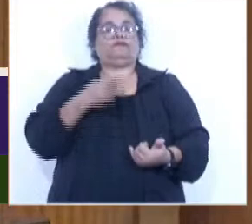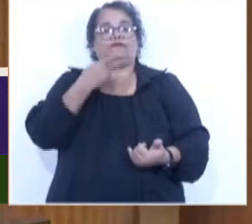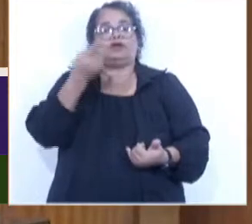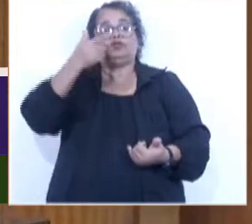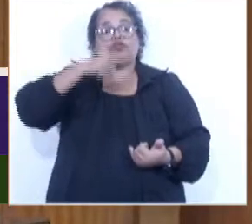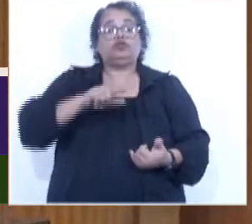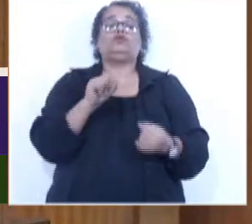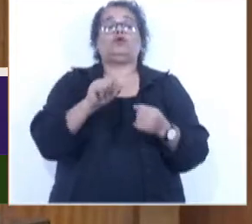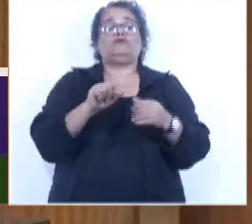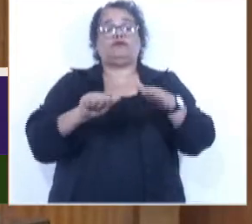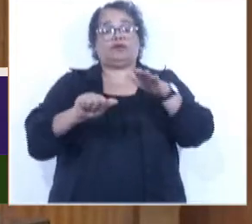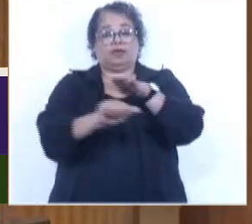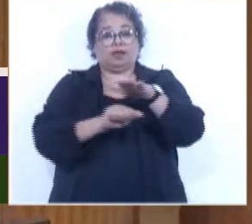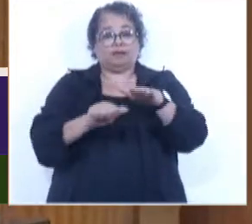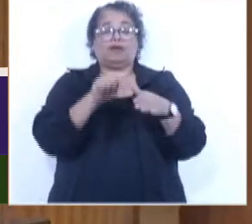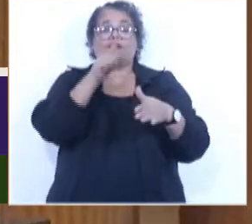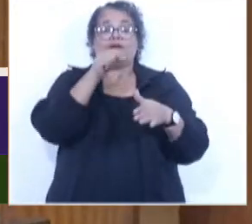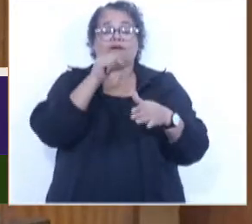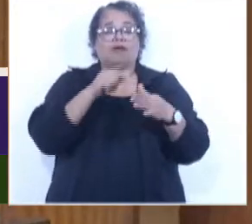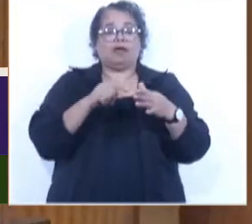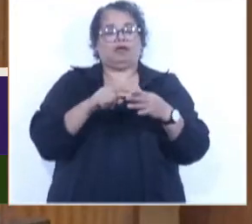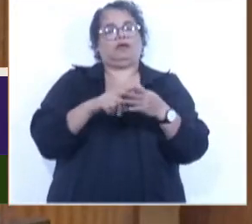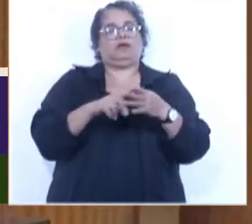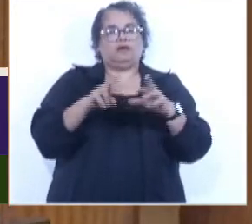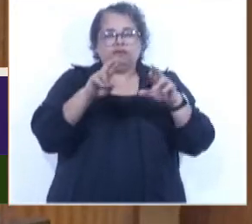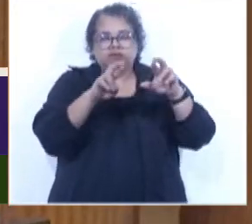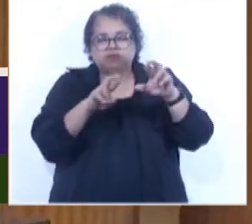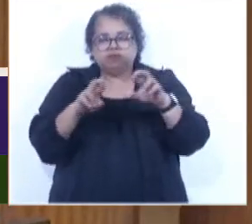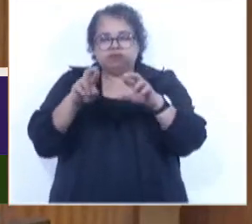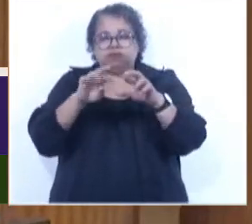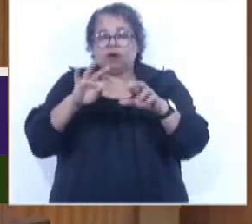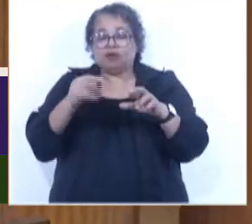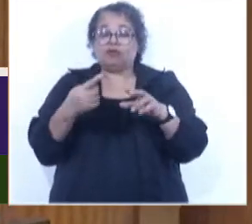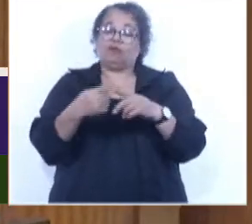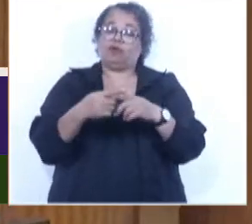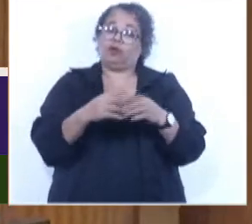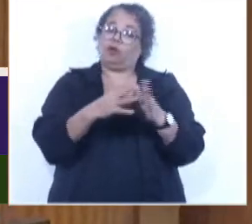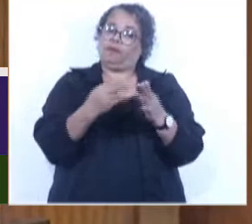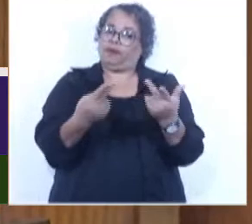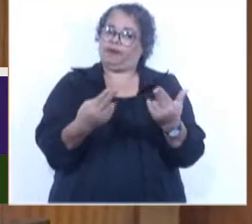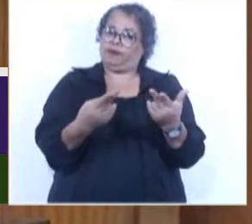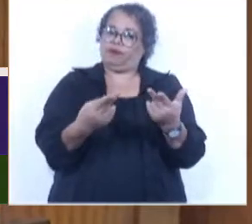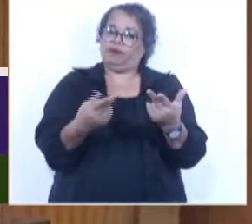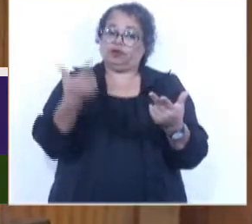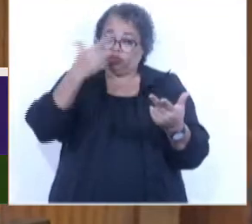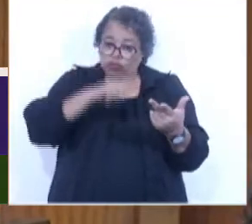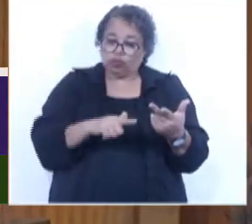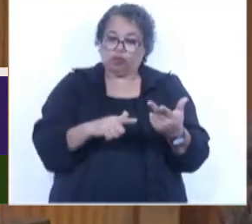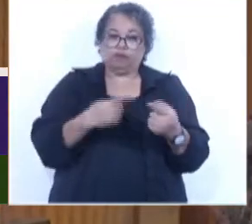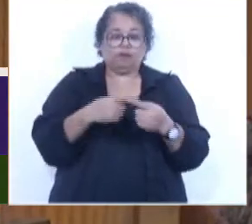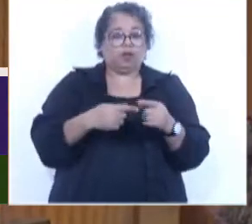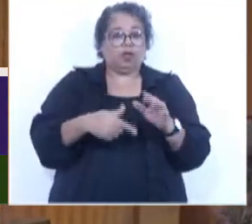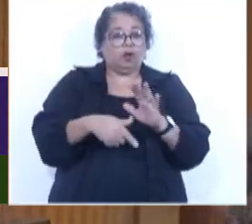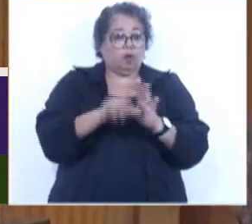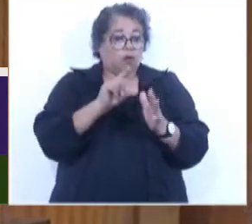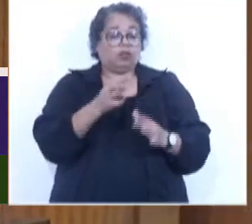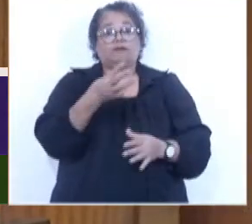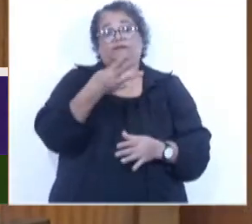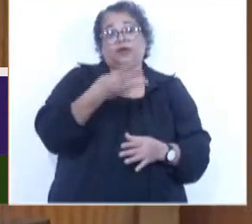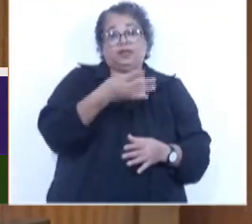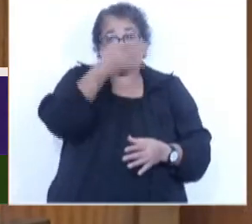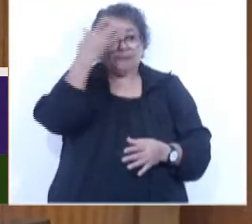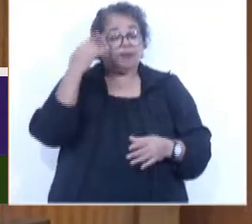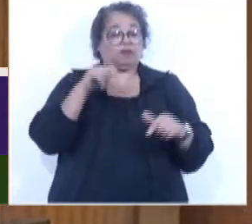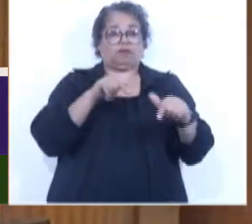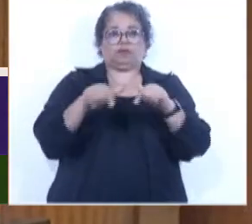O Demar e como fiz em todas as unidades do demai nos anos anteriores e eu reforço que ontem foram três trabalhadores esse número